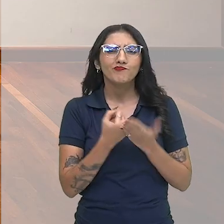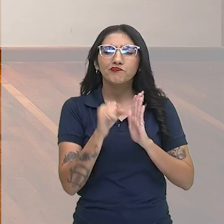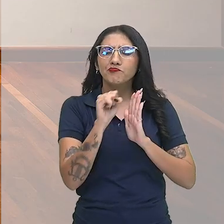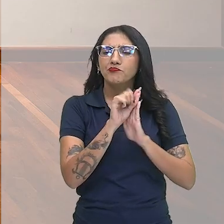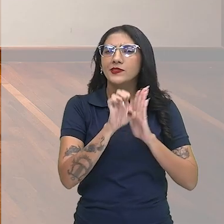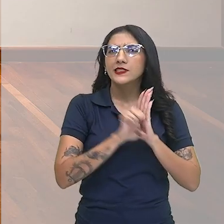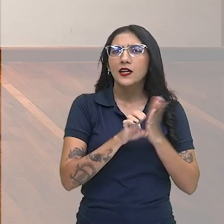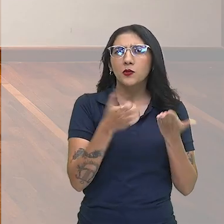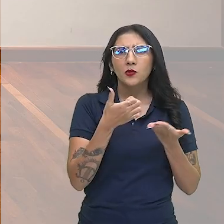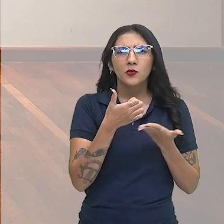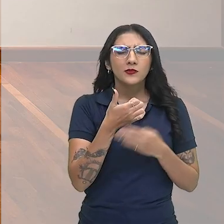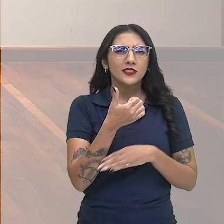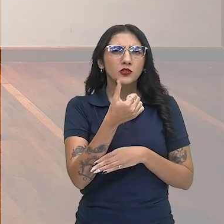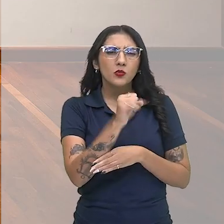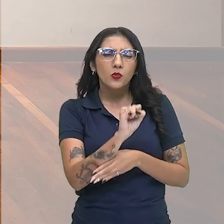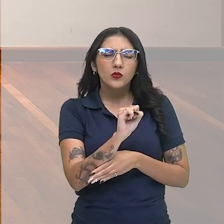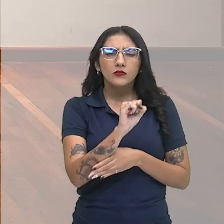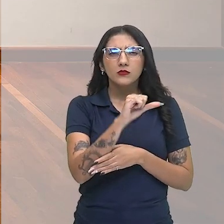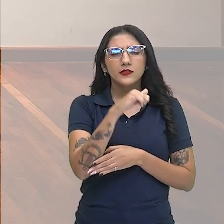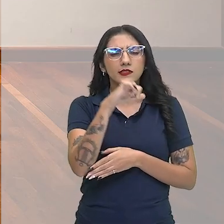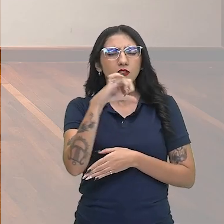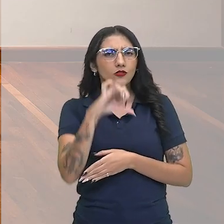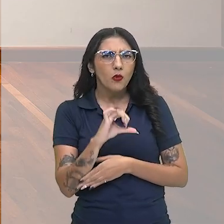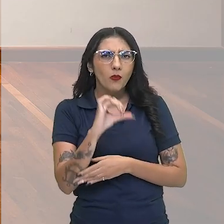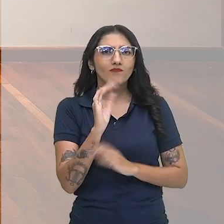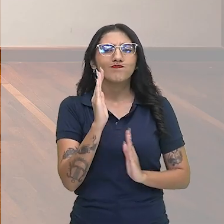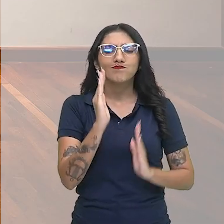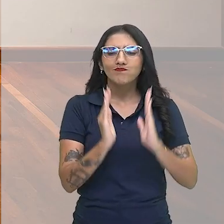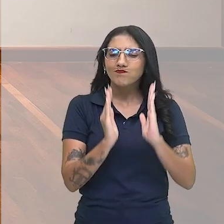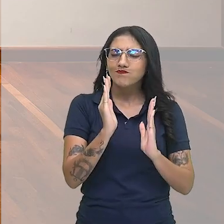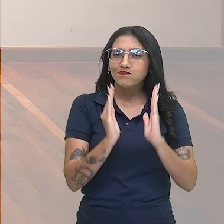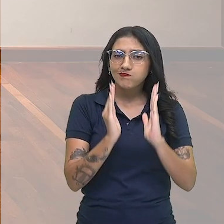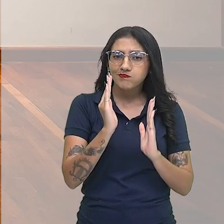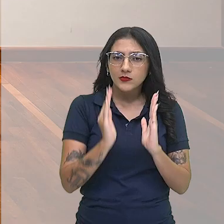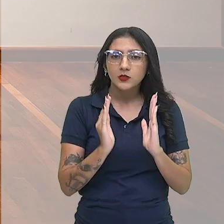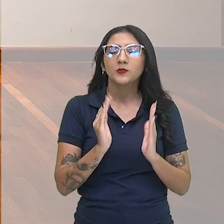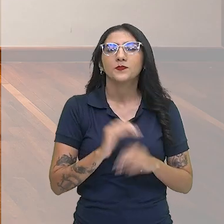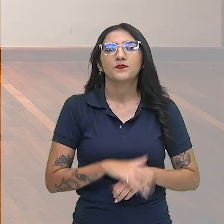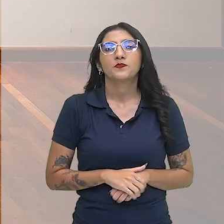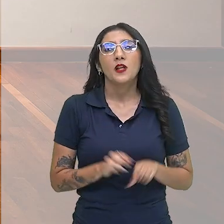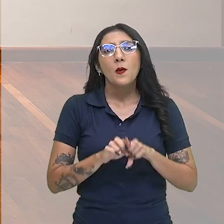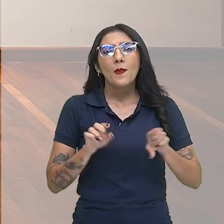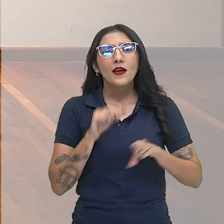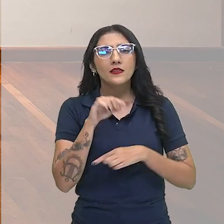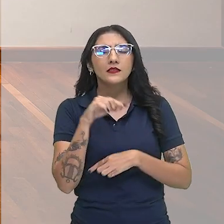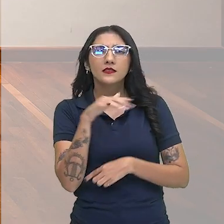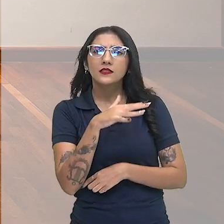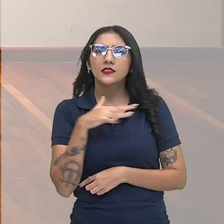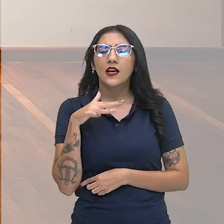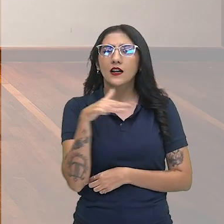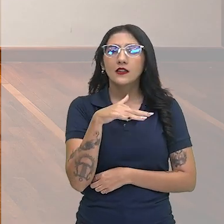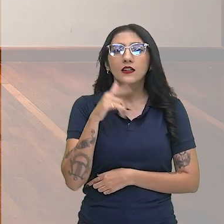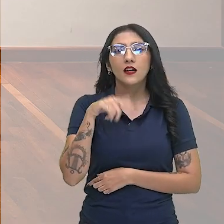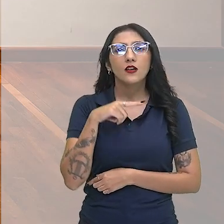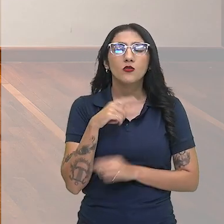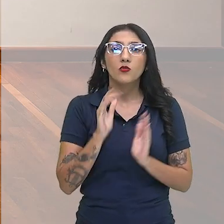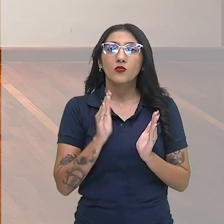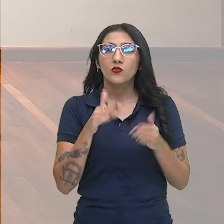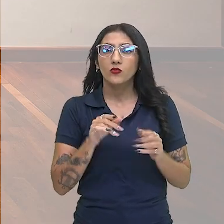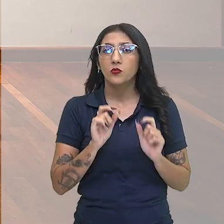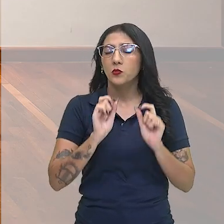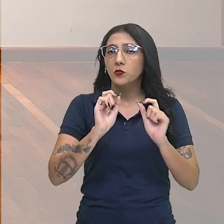XVIII, século XIX. Né? A área da ciência que estuda os fenômenos sociais é o campo das